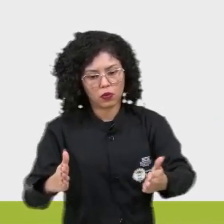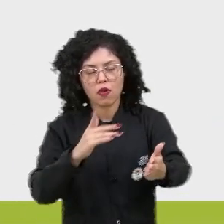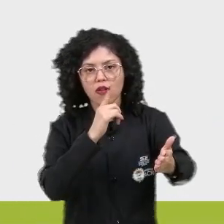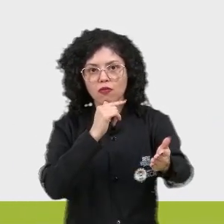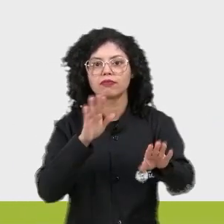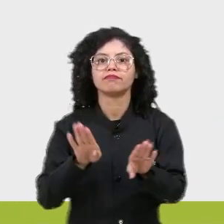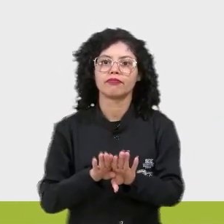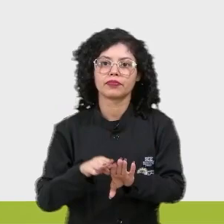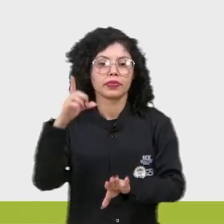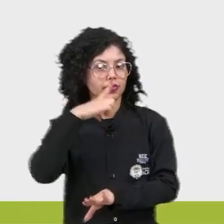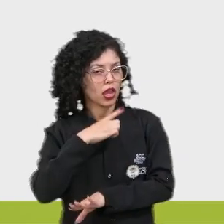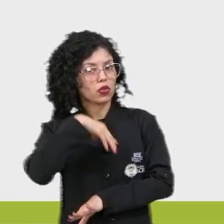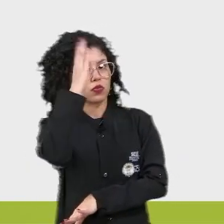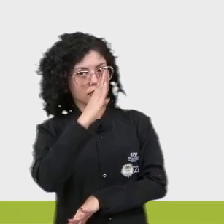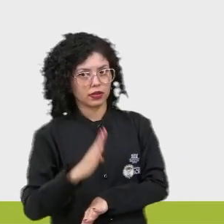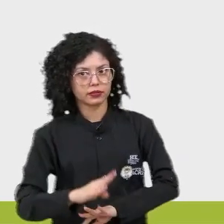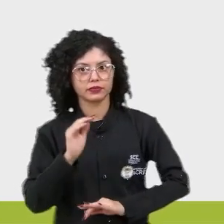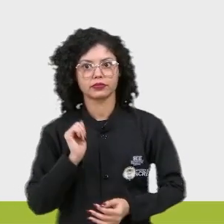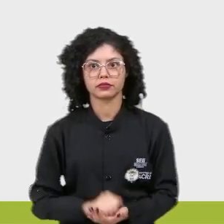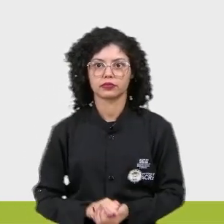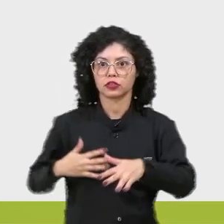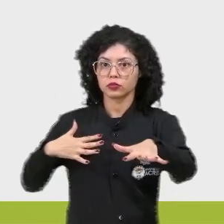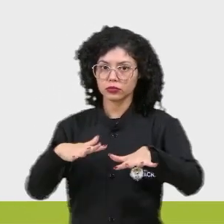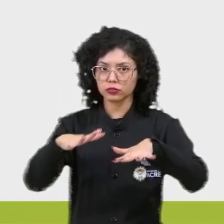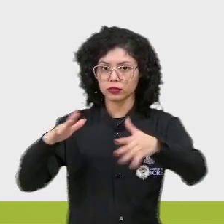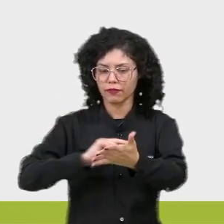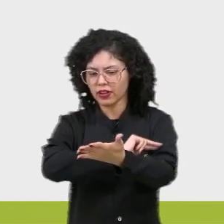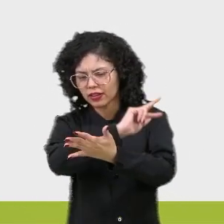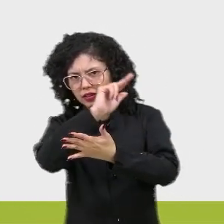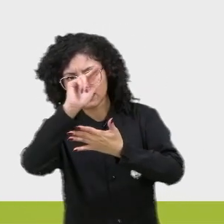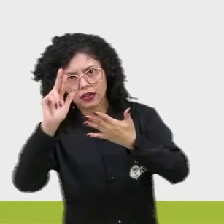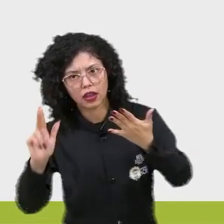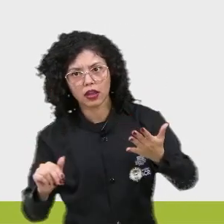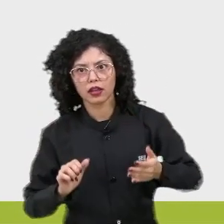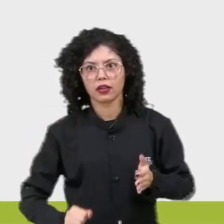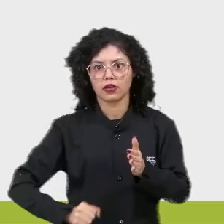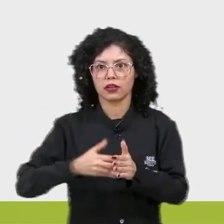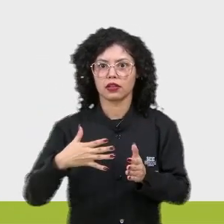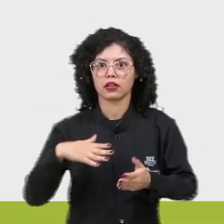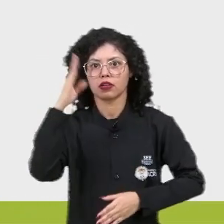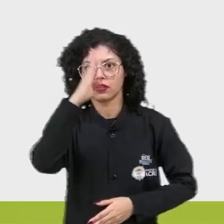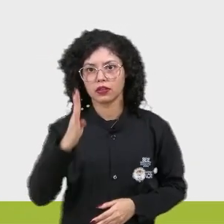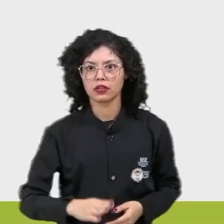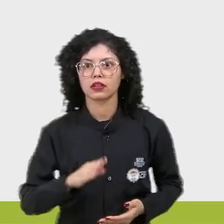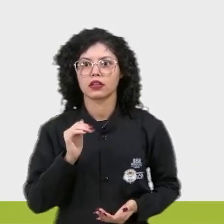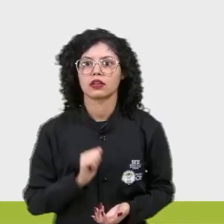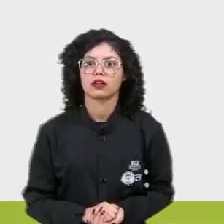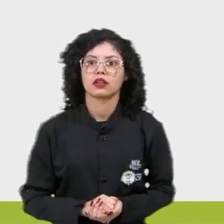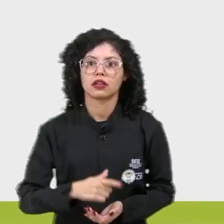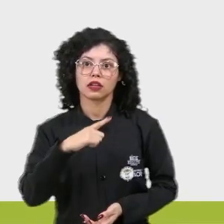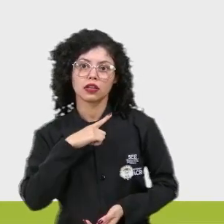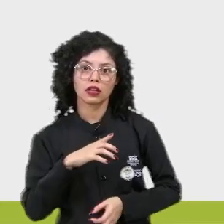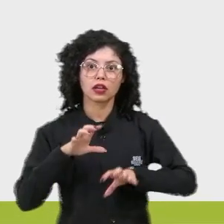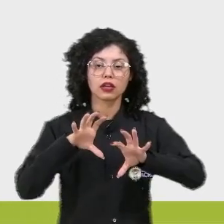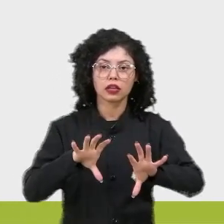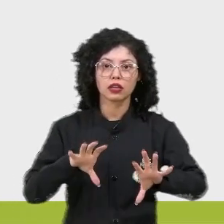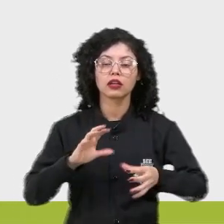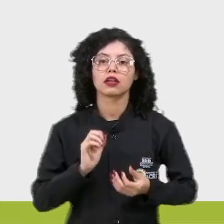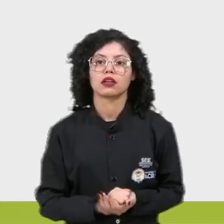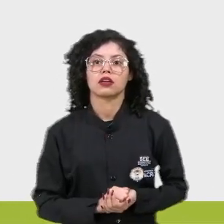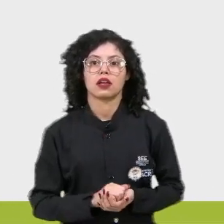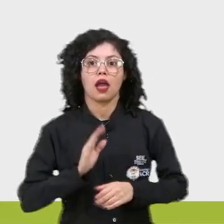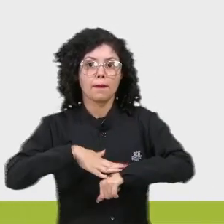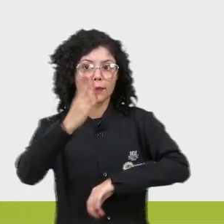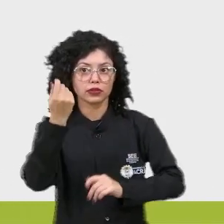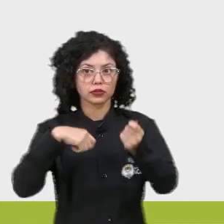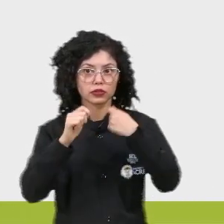aí no Brasil, que também movimenta milhares de toneladas no território brasileiro. Deste modo, o modal se torna